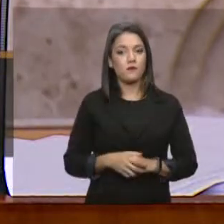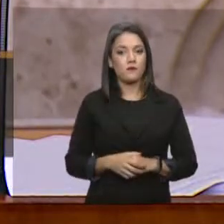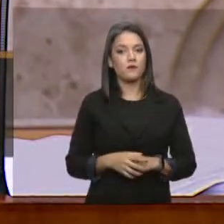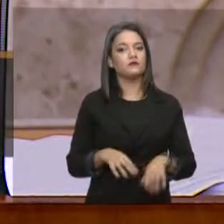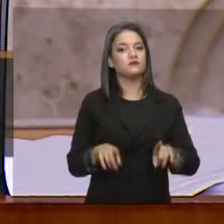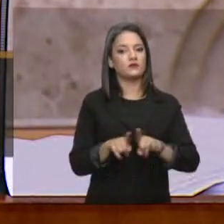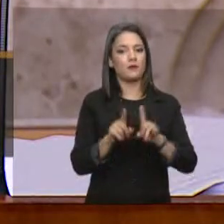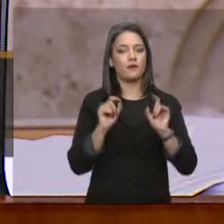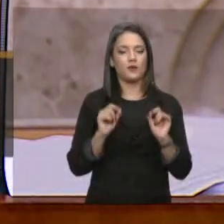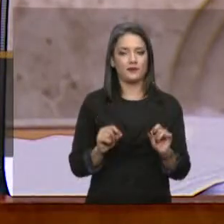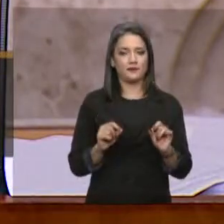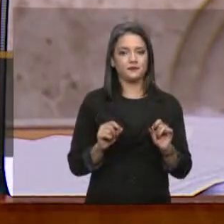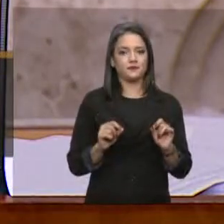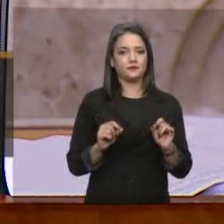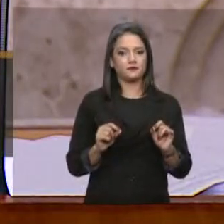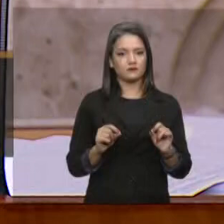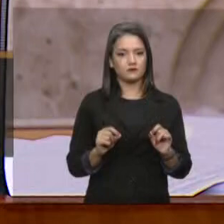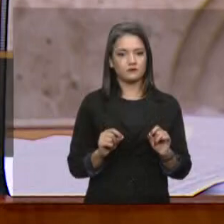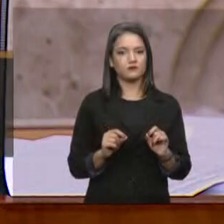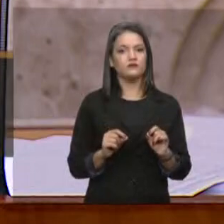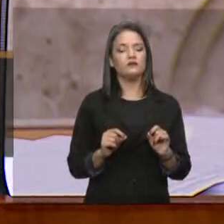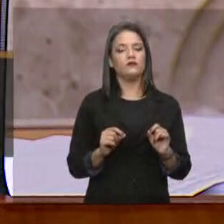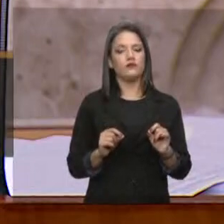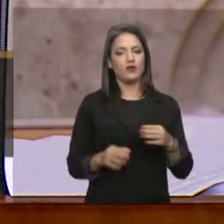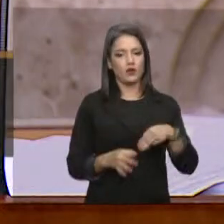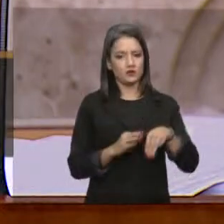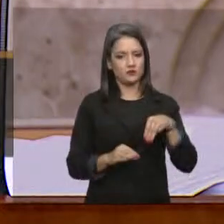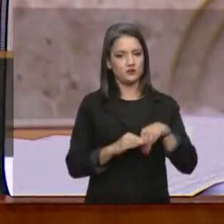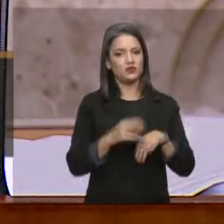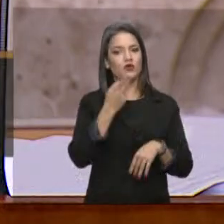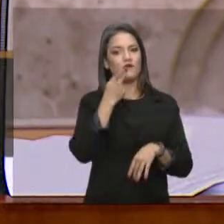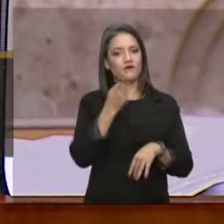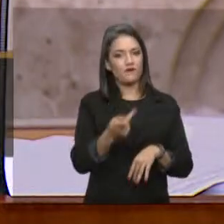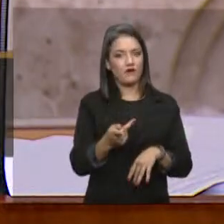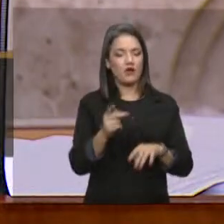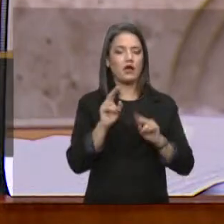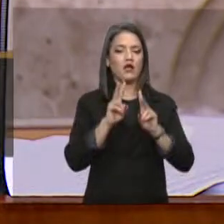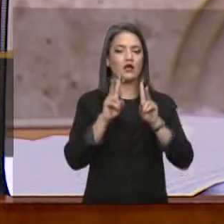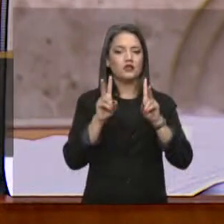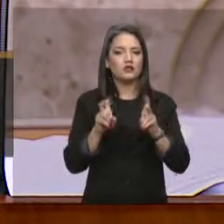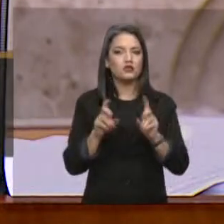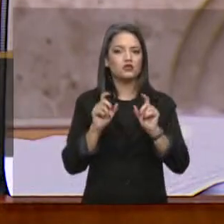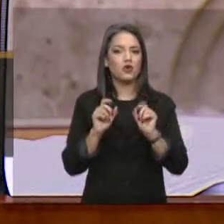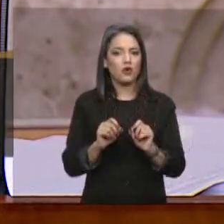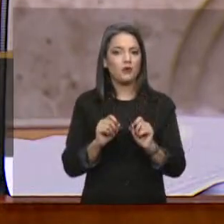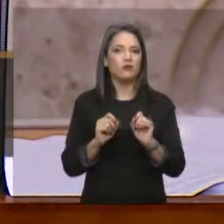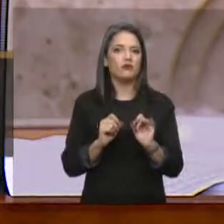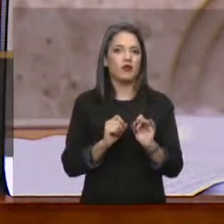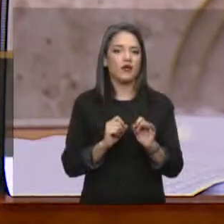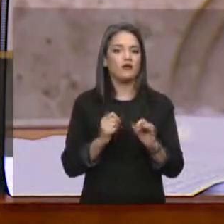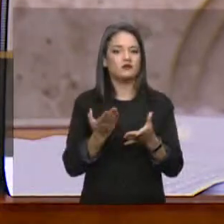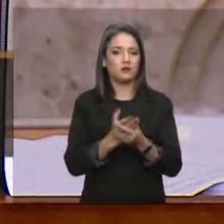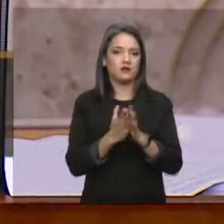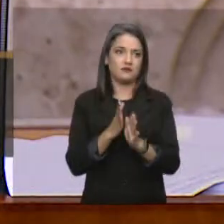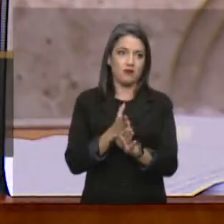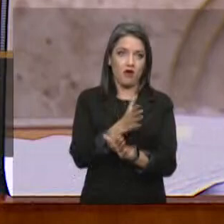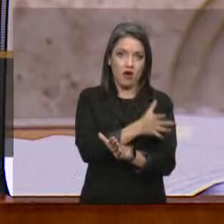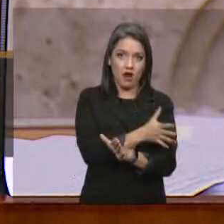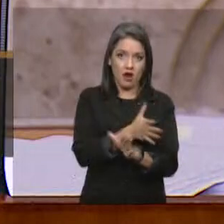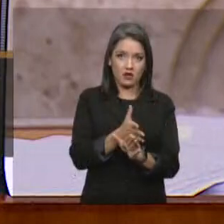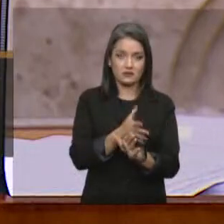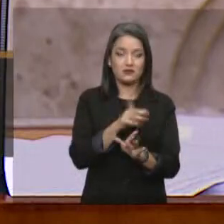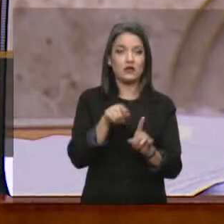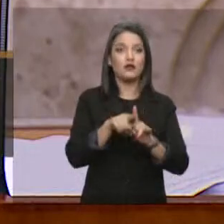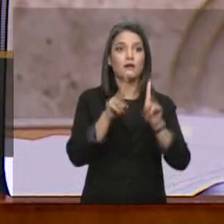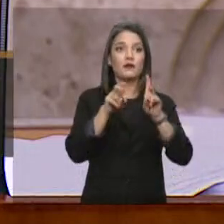exatamente nessa linha, que os colegas se pronunciassem sobre as preliminares e sobre a questão específica